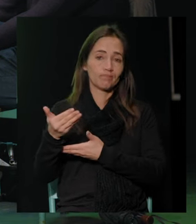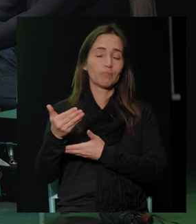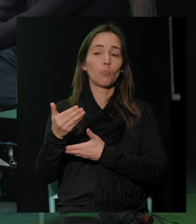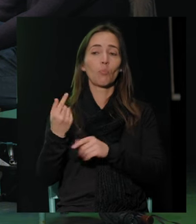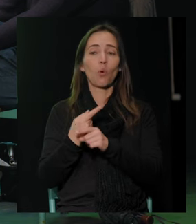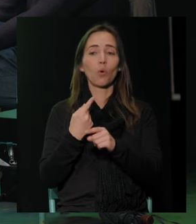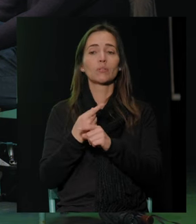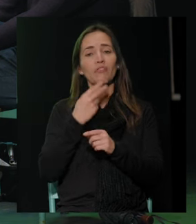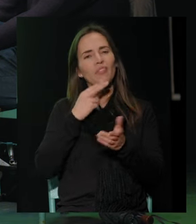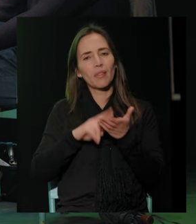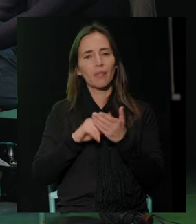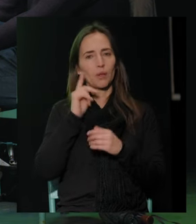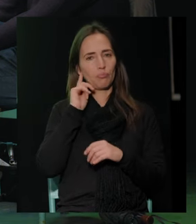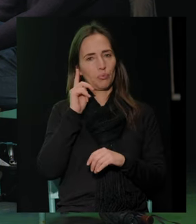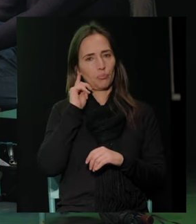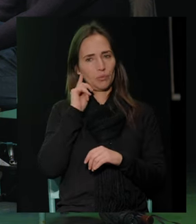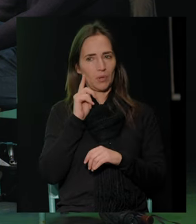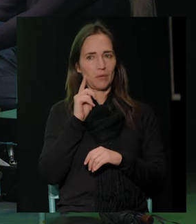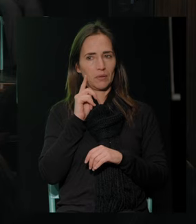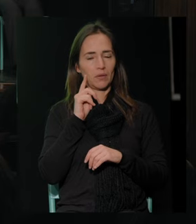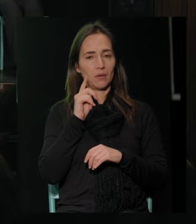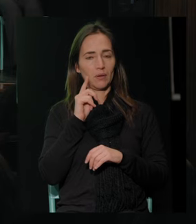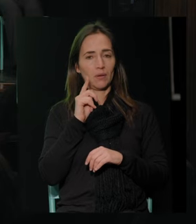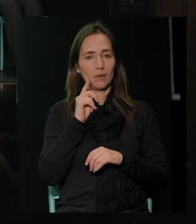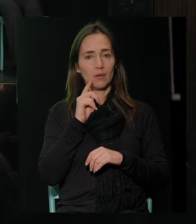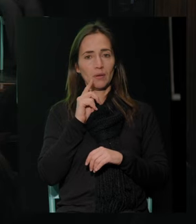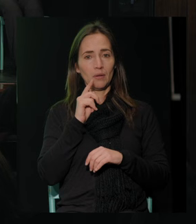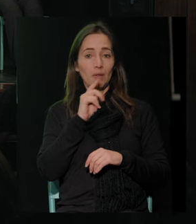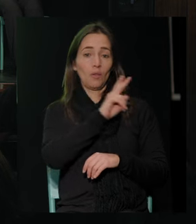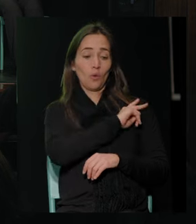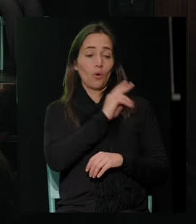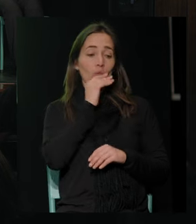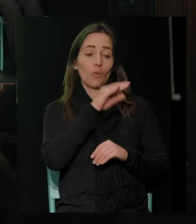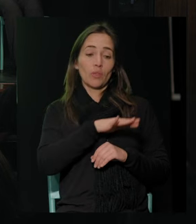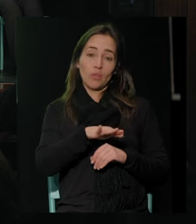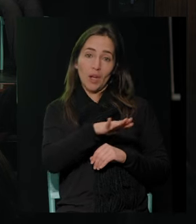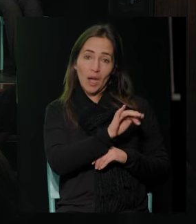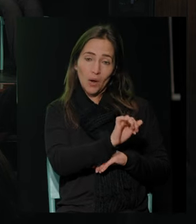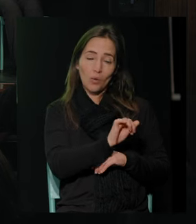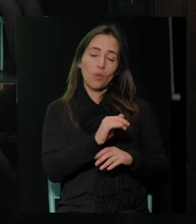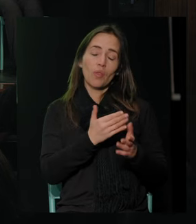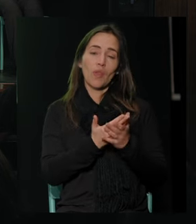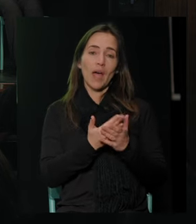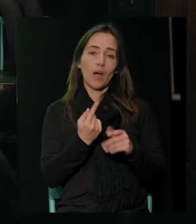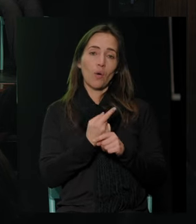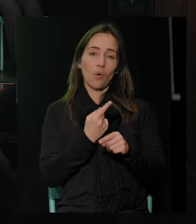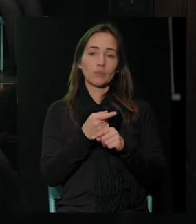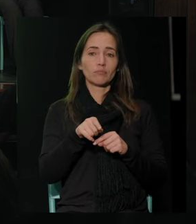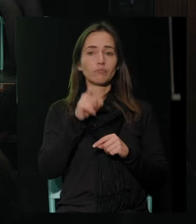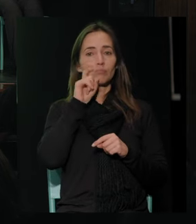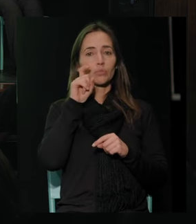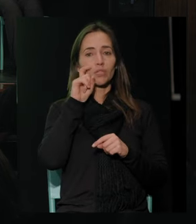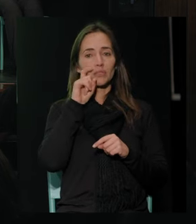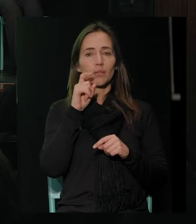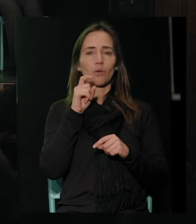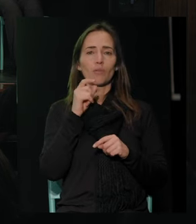útil para... que seja verdadeiramente útil para os proprietários, mas que traga essas componentes da proteção de